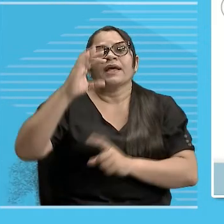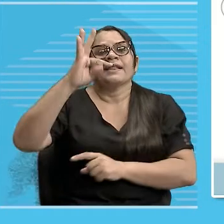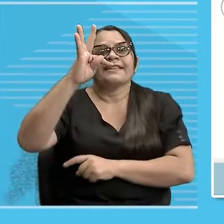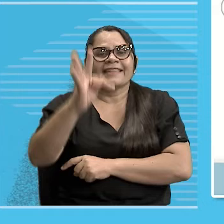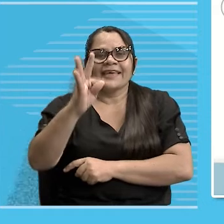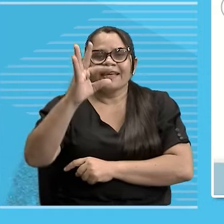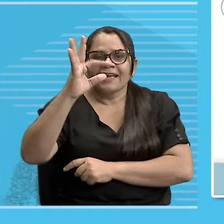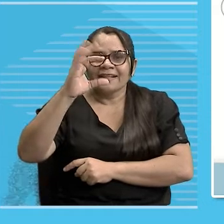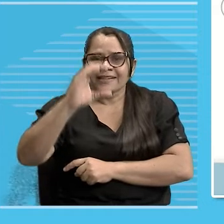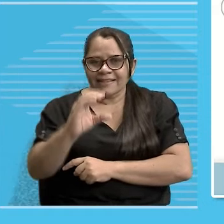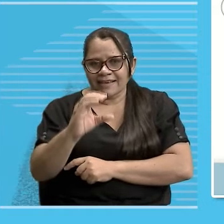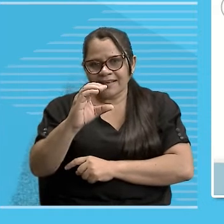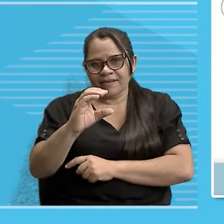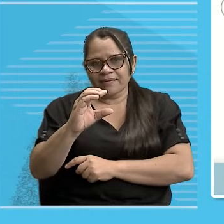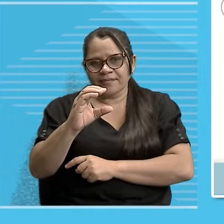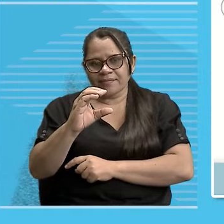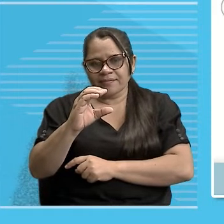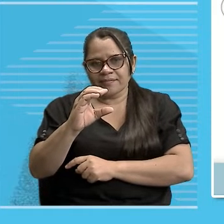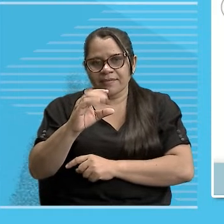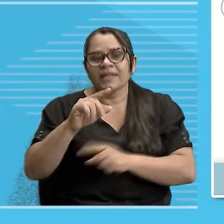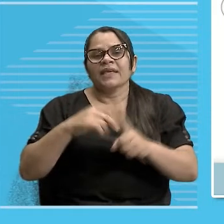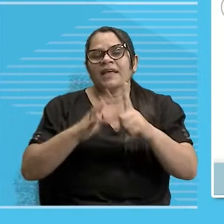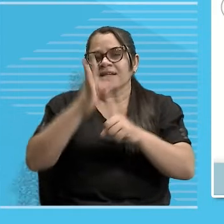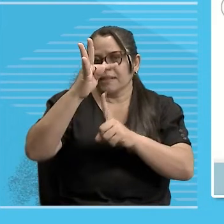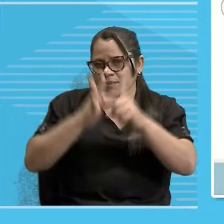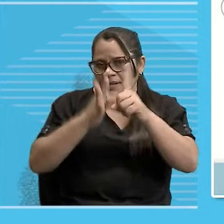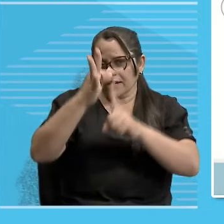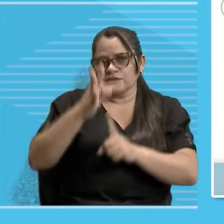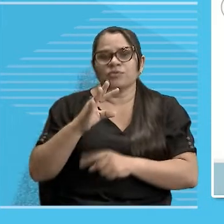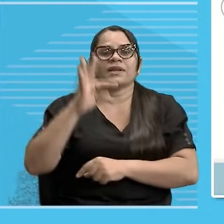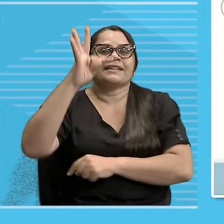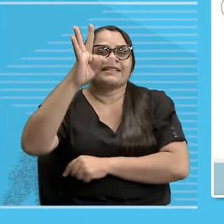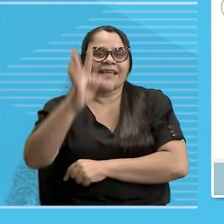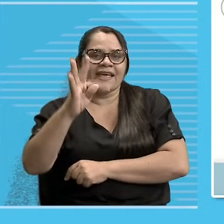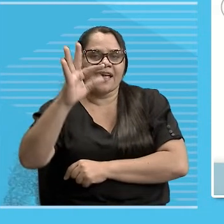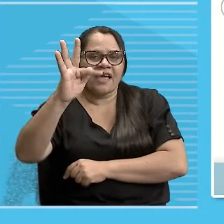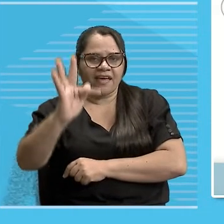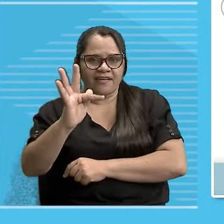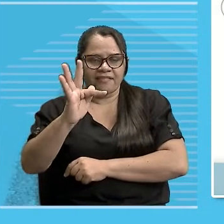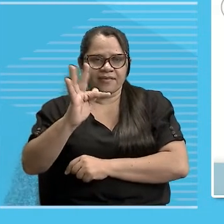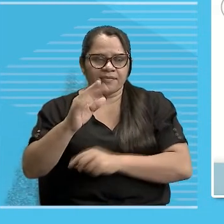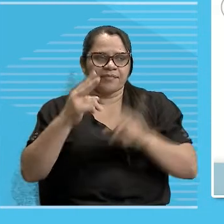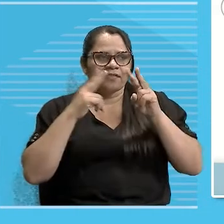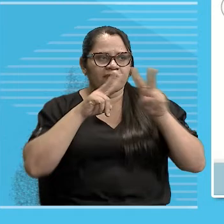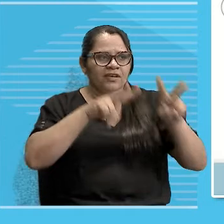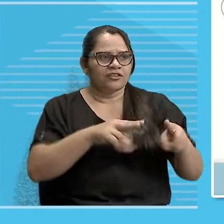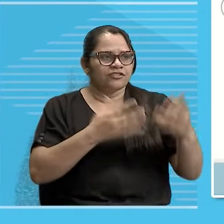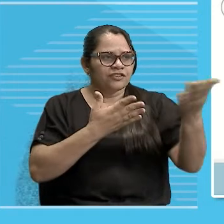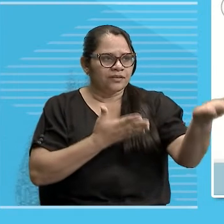escala Fahrenheit. Tá? Bora lá.